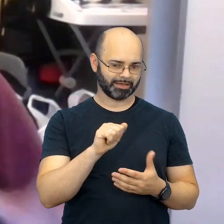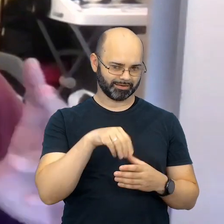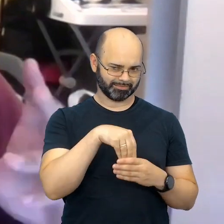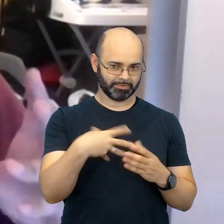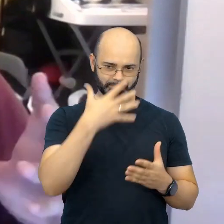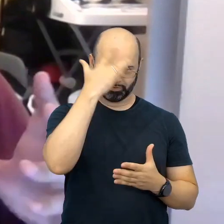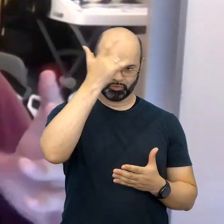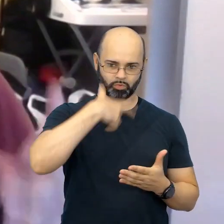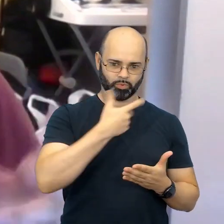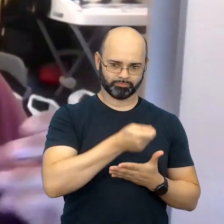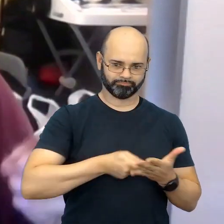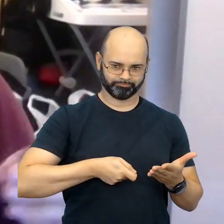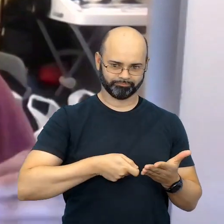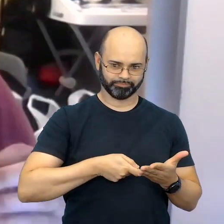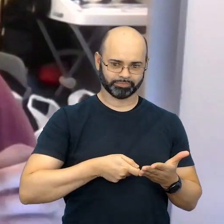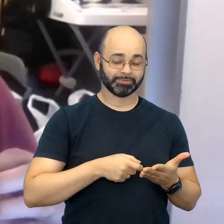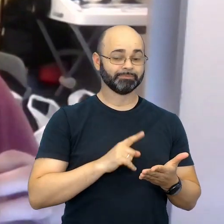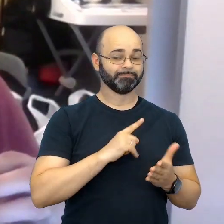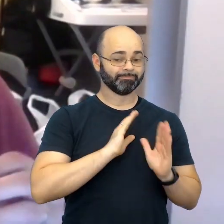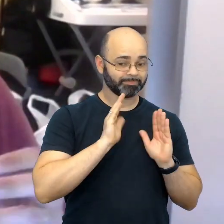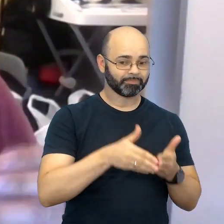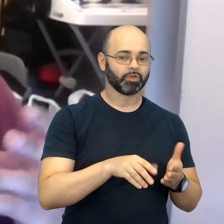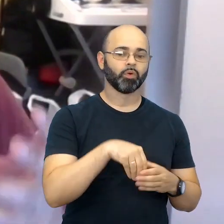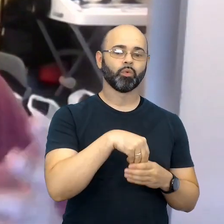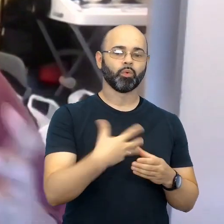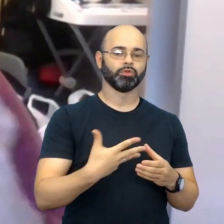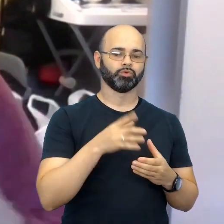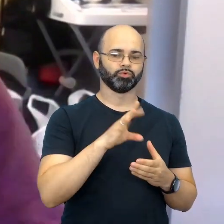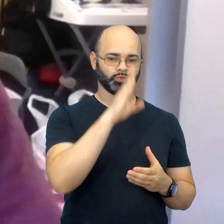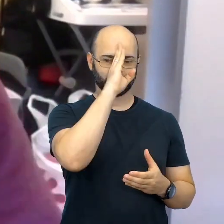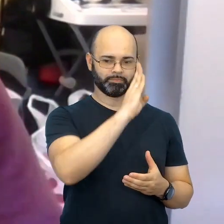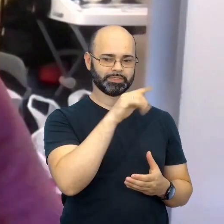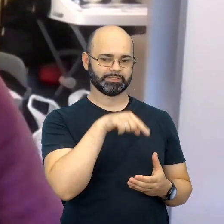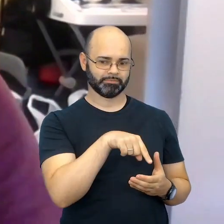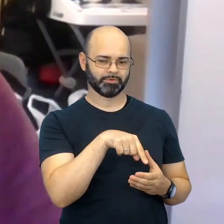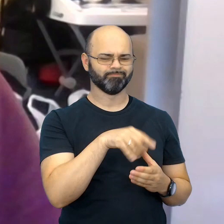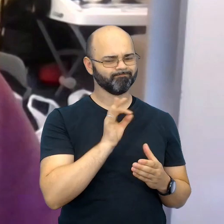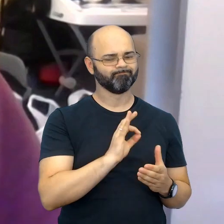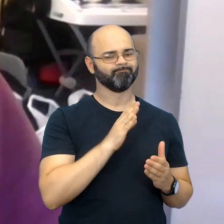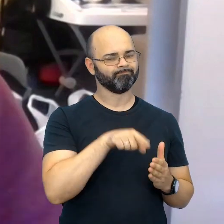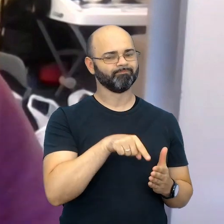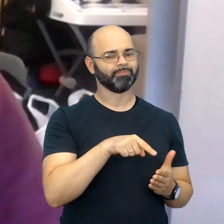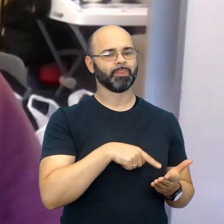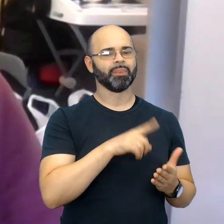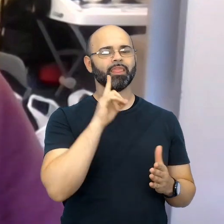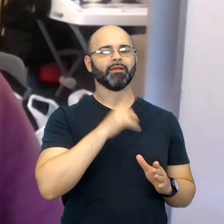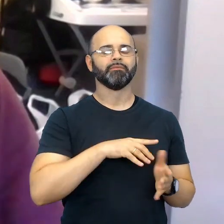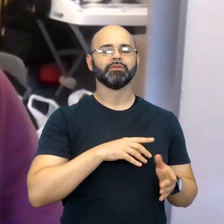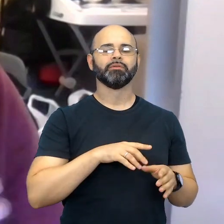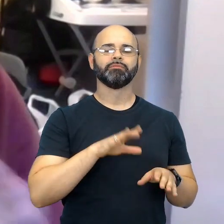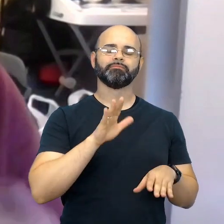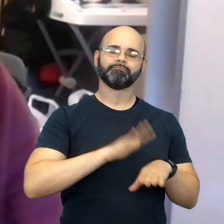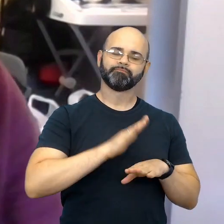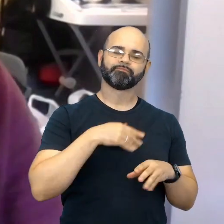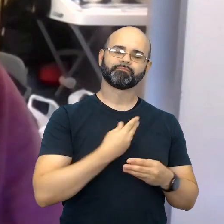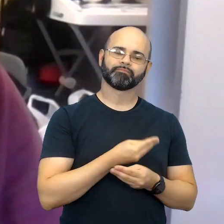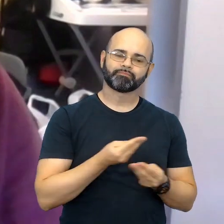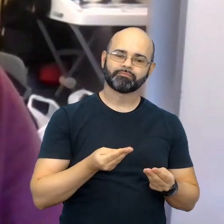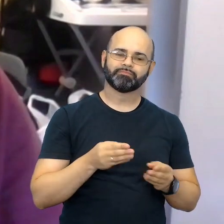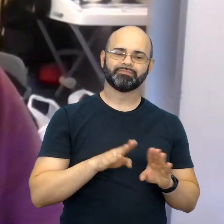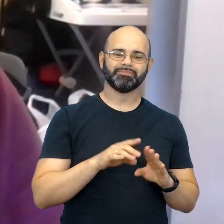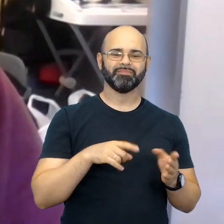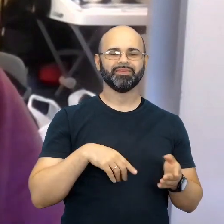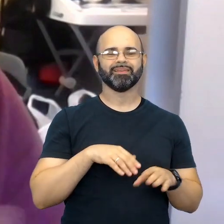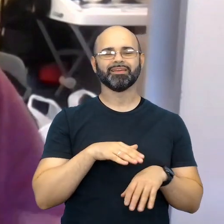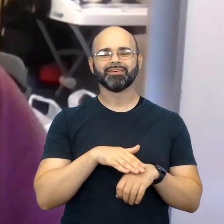e no sequenciamento na sequência de conteúdo mesmo, das informações que eu entrego, o começo e meio e fim